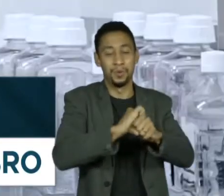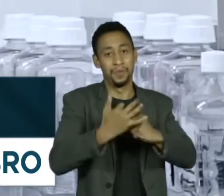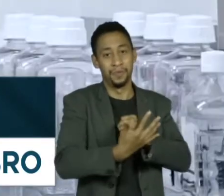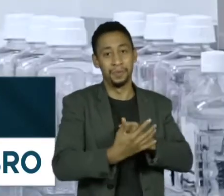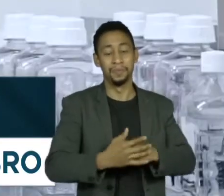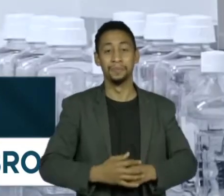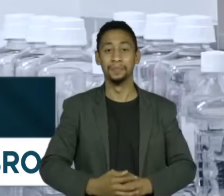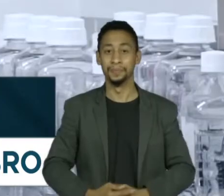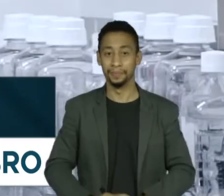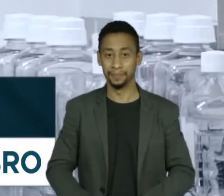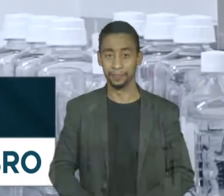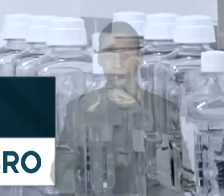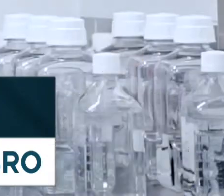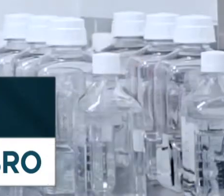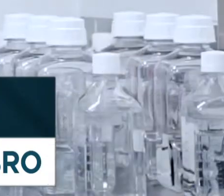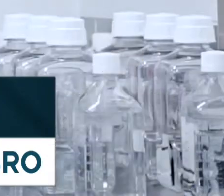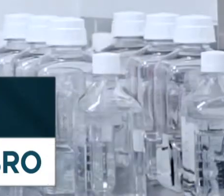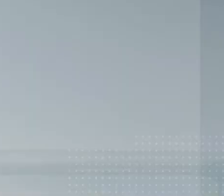Covid-19.